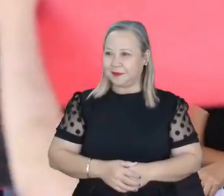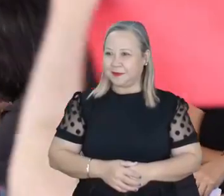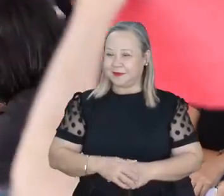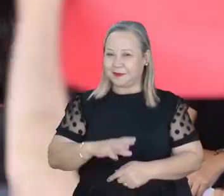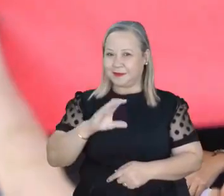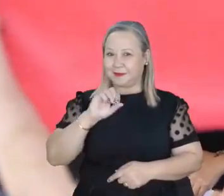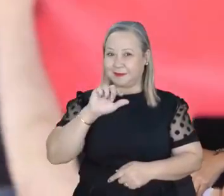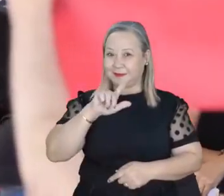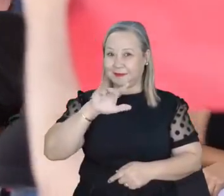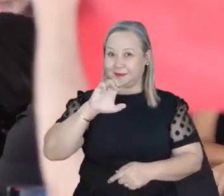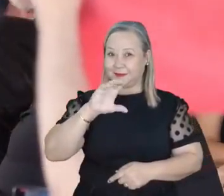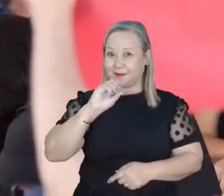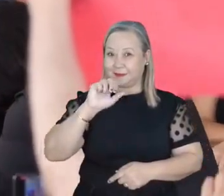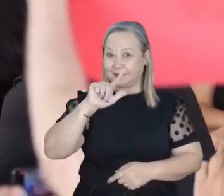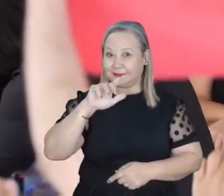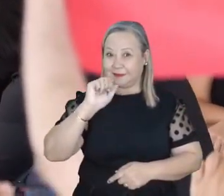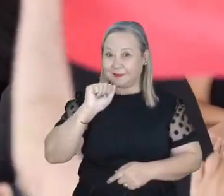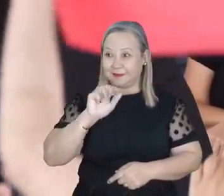Que lindo.